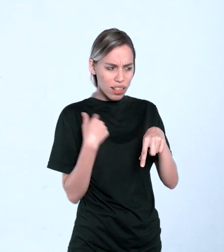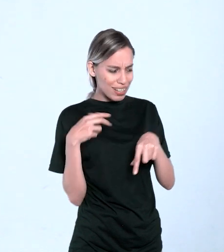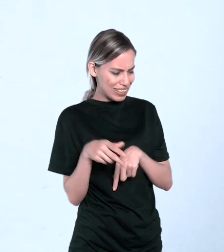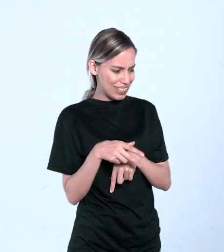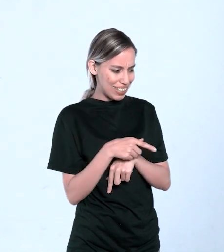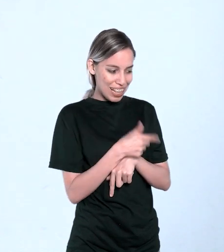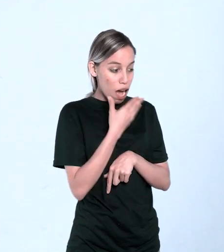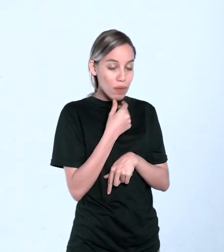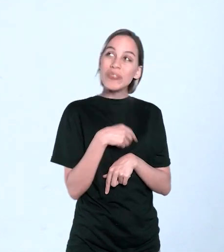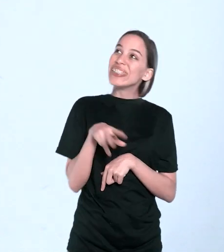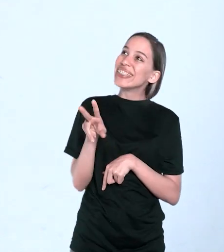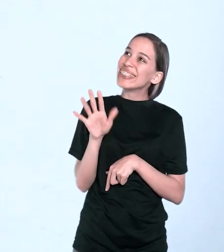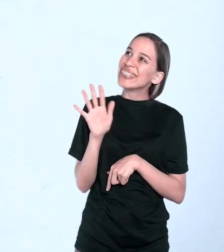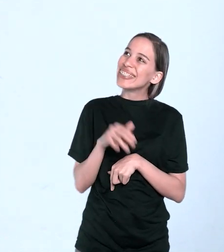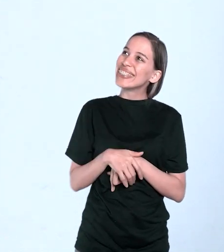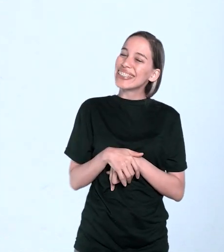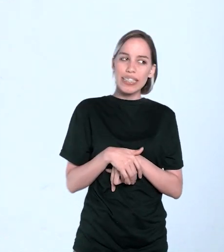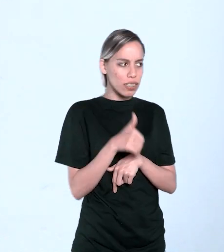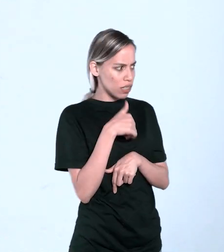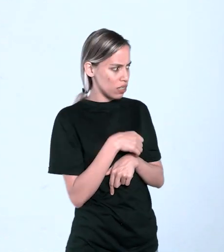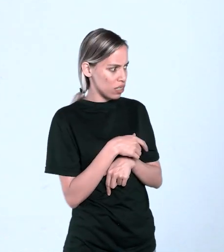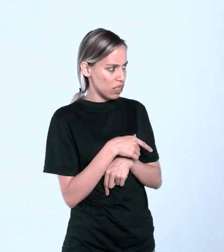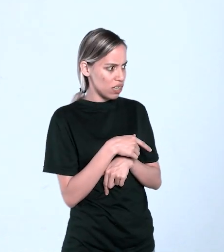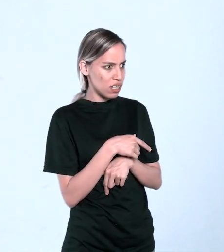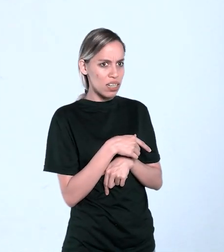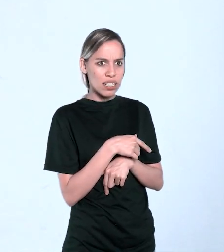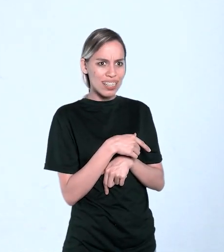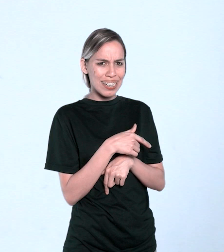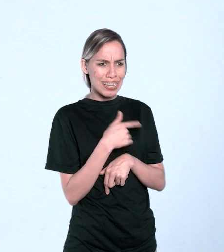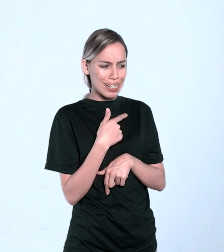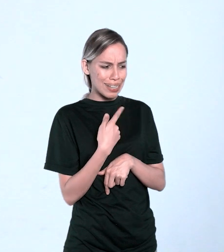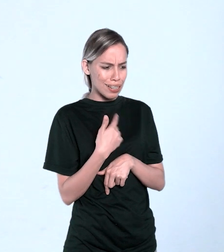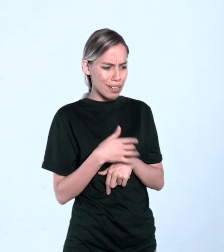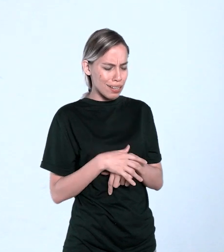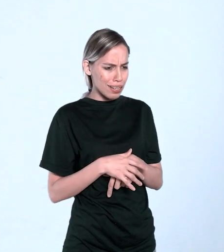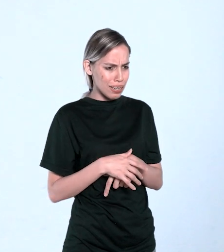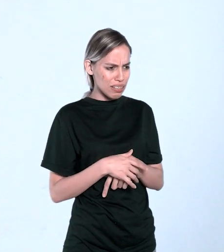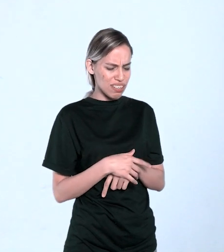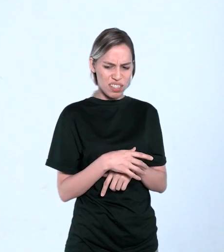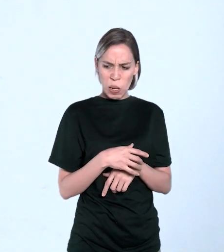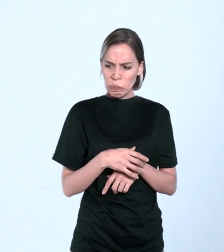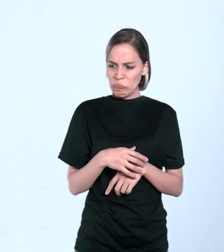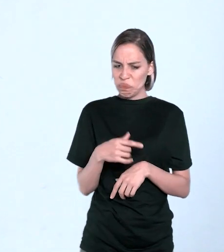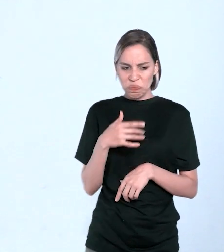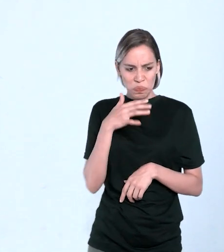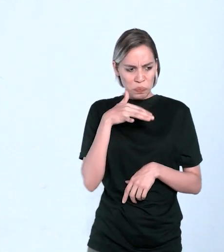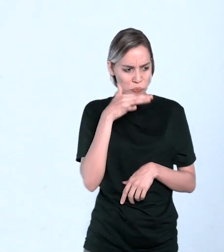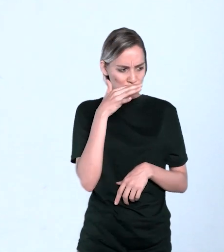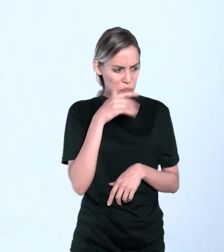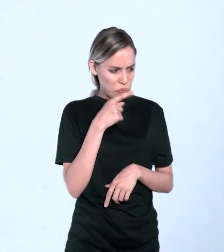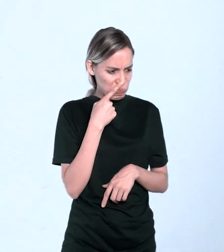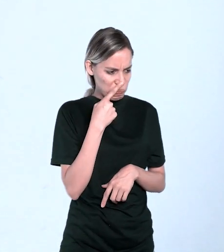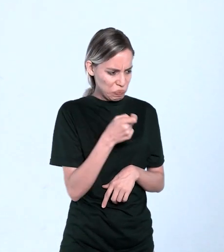sorrir. Brigitta andava de olhos arregalados e lencinhos no nariz, protegendo-se do cheiro de urina das paredes, das